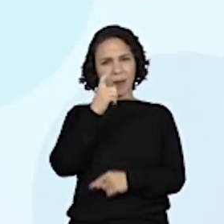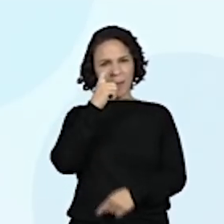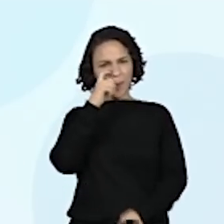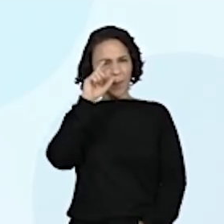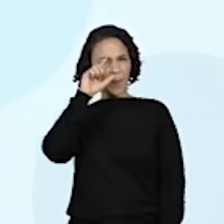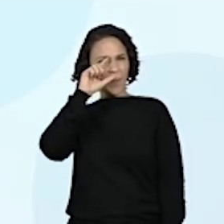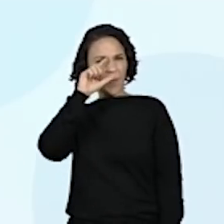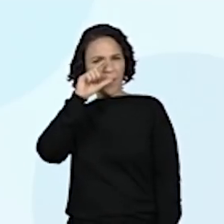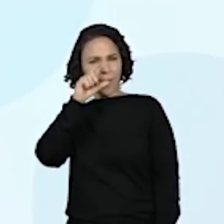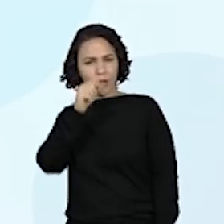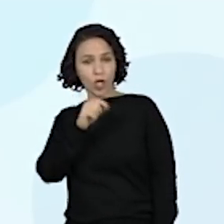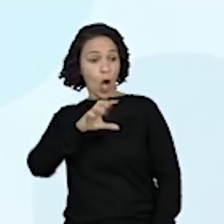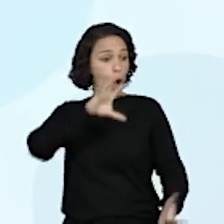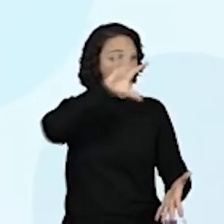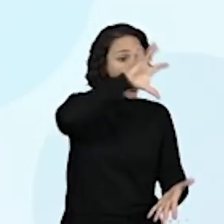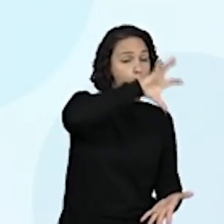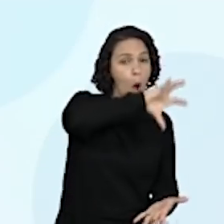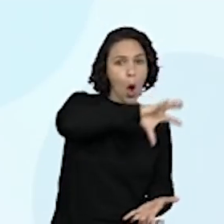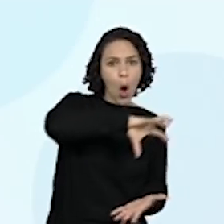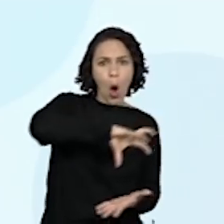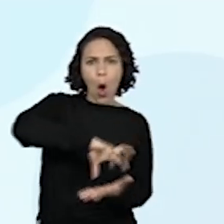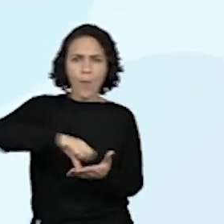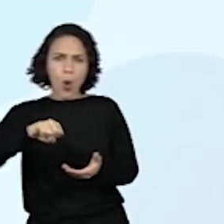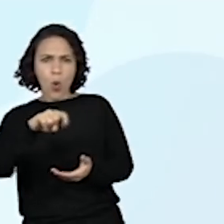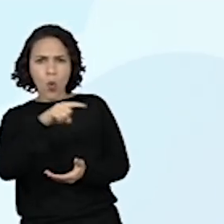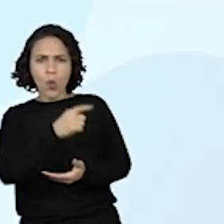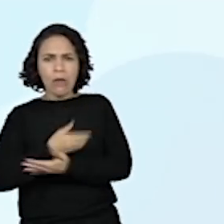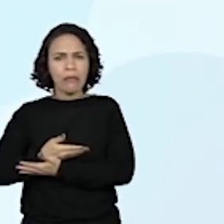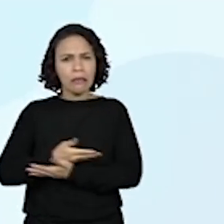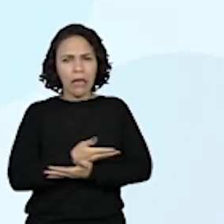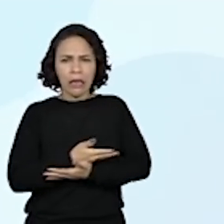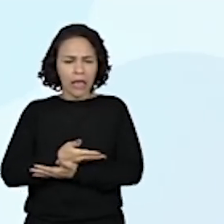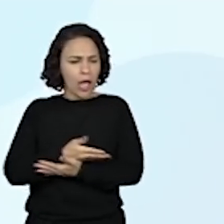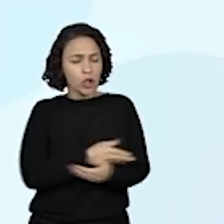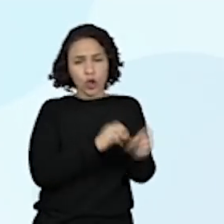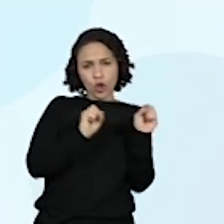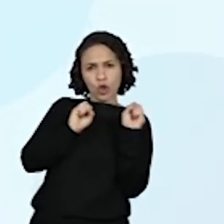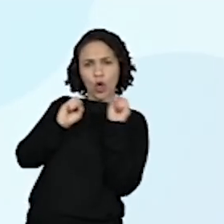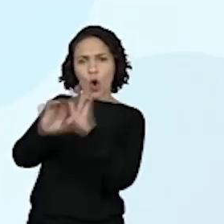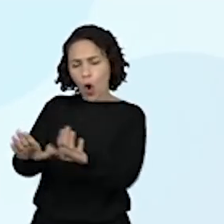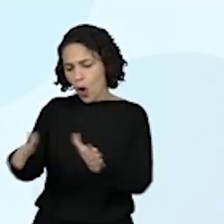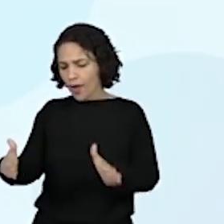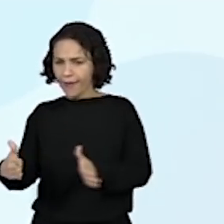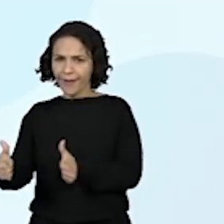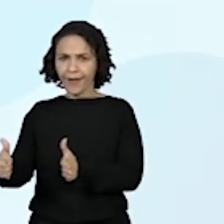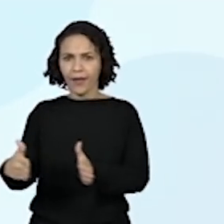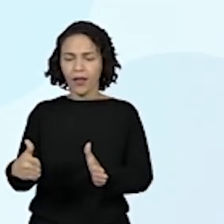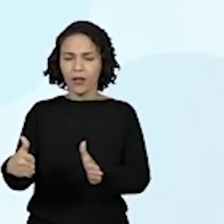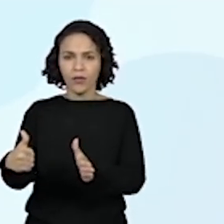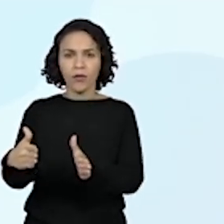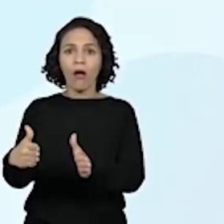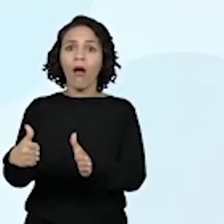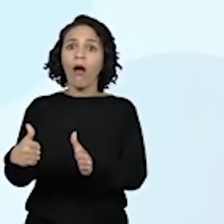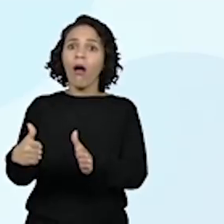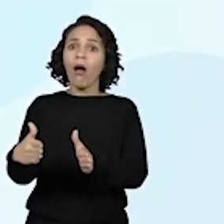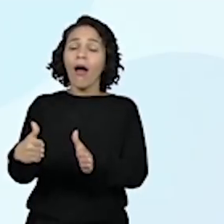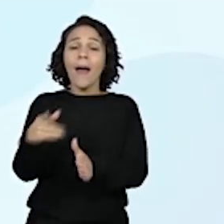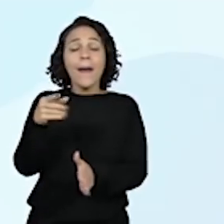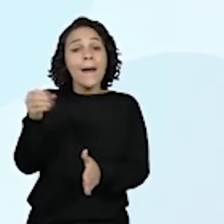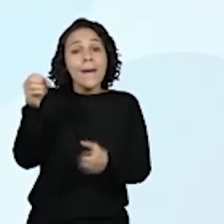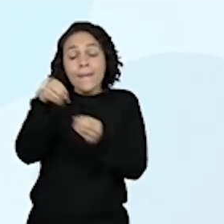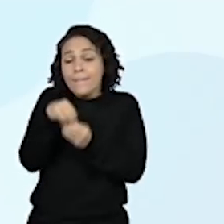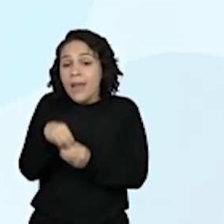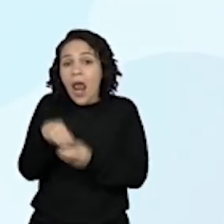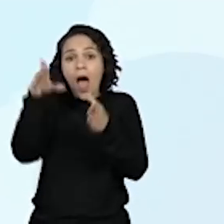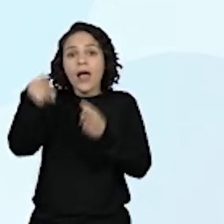bruxa roubou a criança do berço e a jogou no rio. Por um milagre, a princesinha não